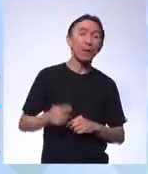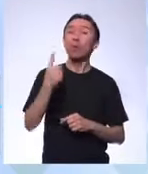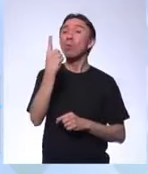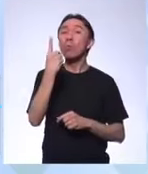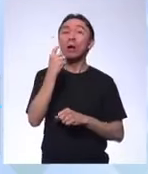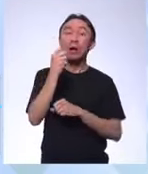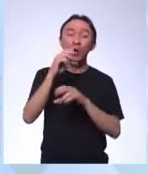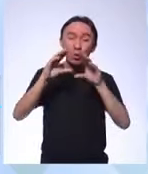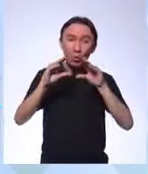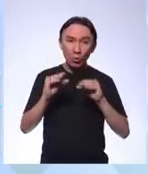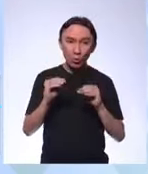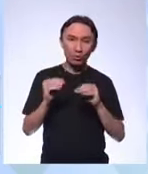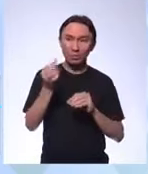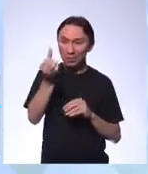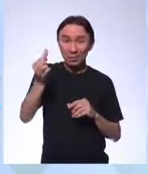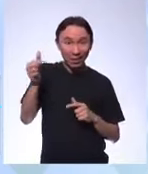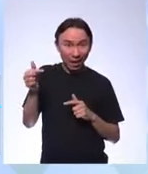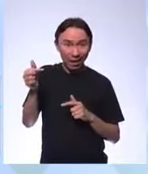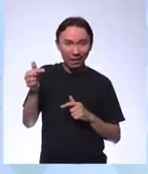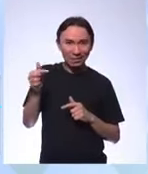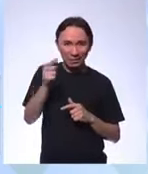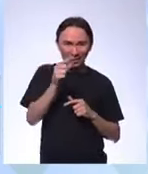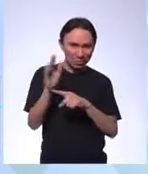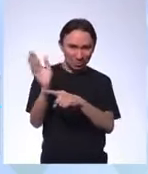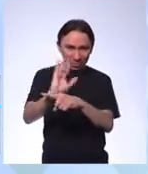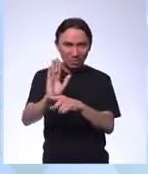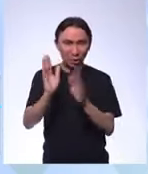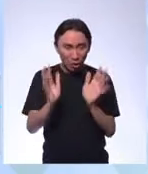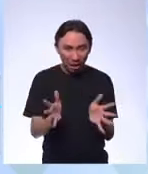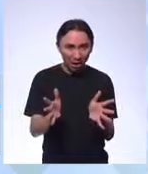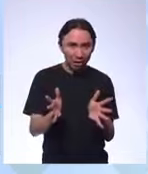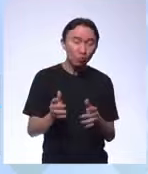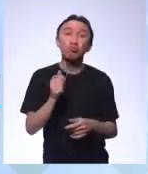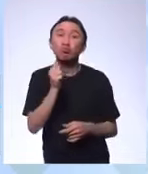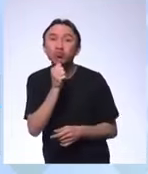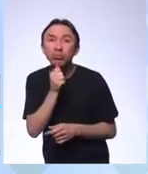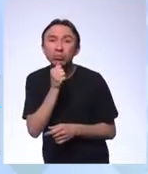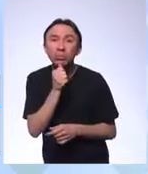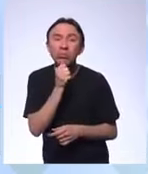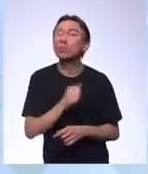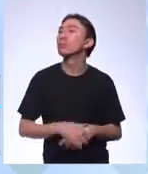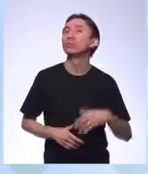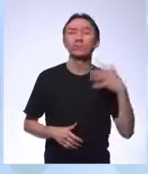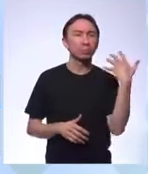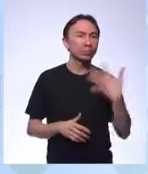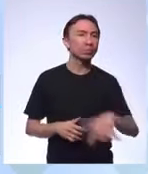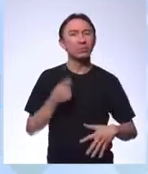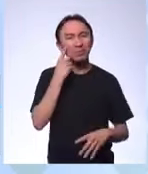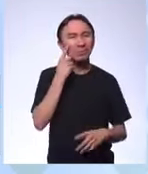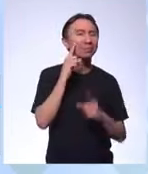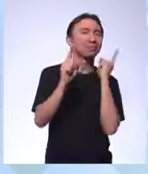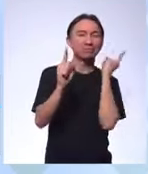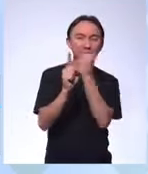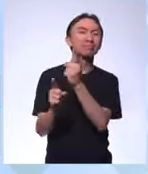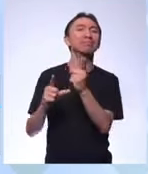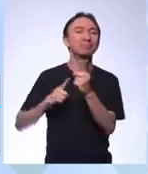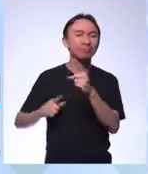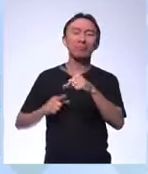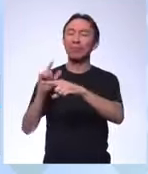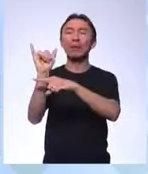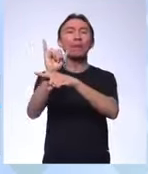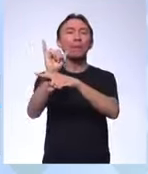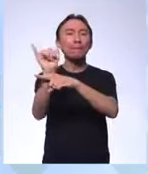vocês já assistiram, vocês vão saber do que eu estou falando, e quem não assistiu, assista. Vocês vão encontrar facilmente na internet, numa